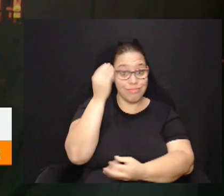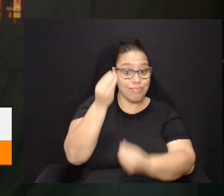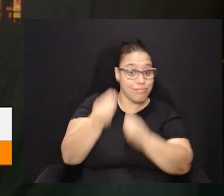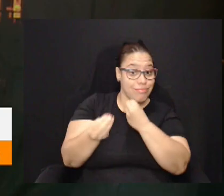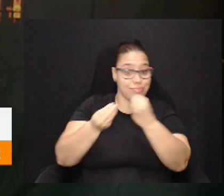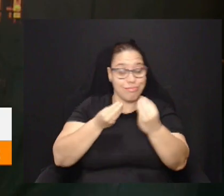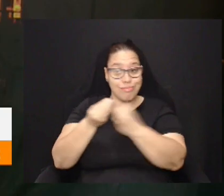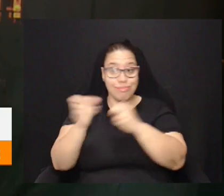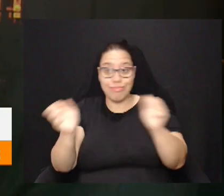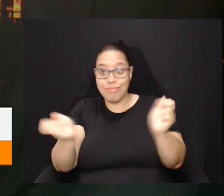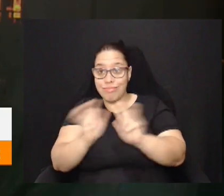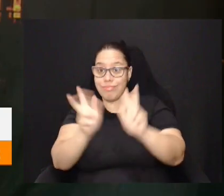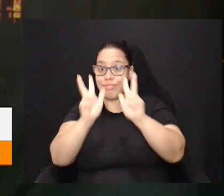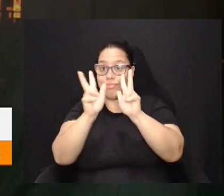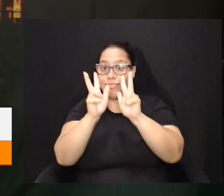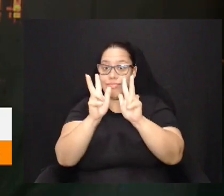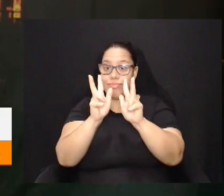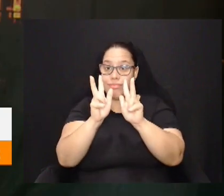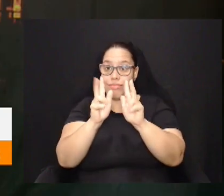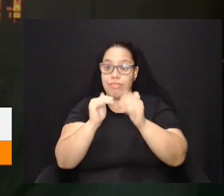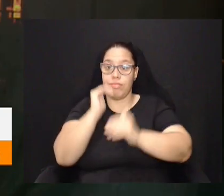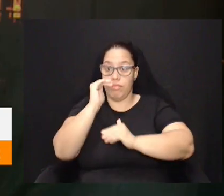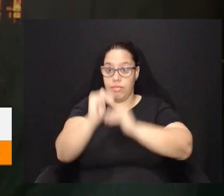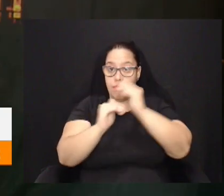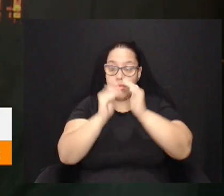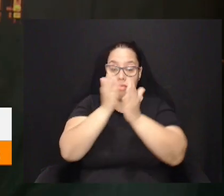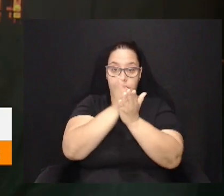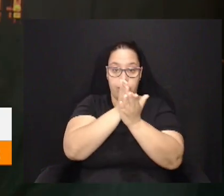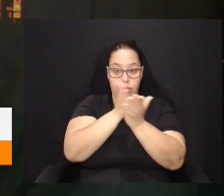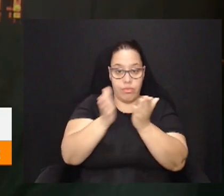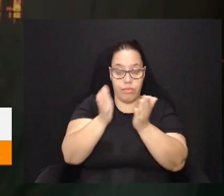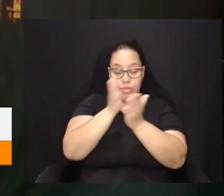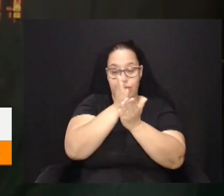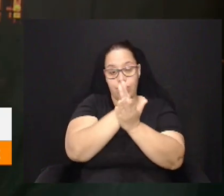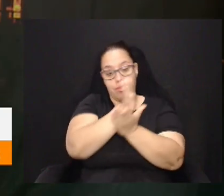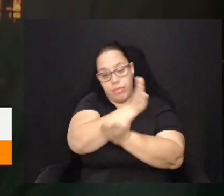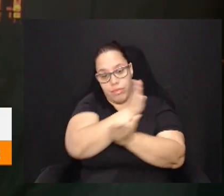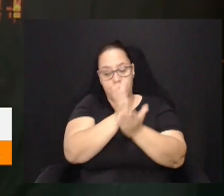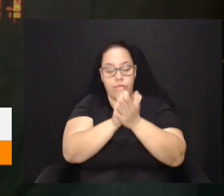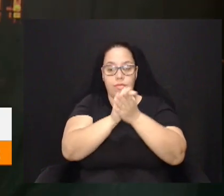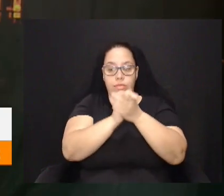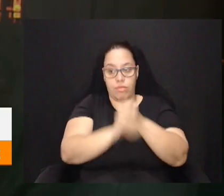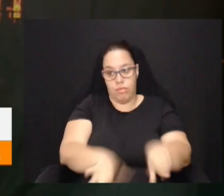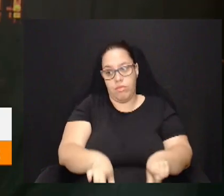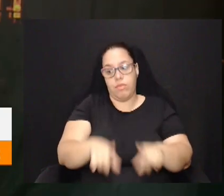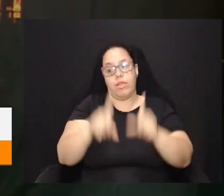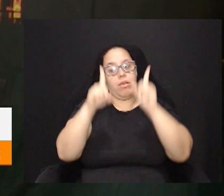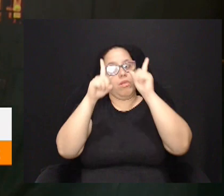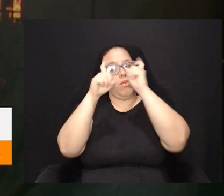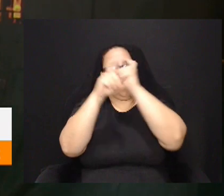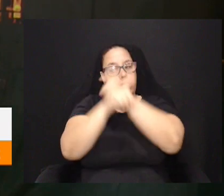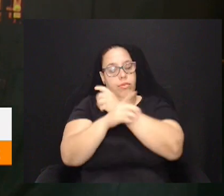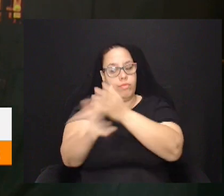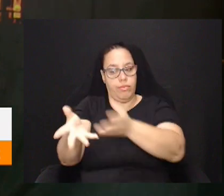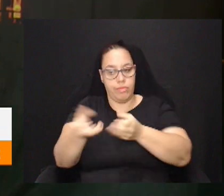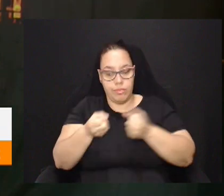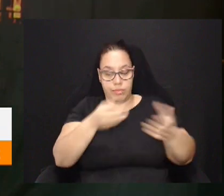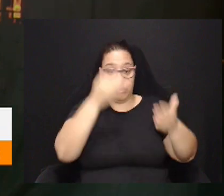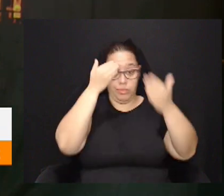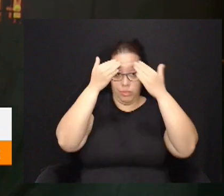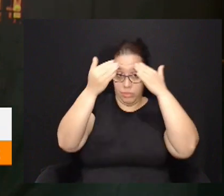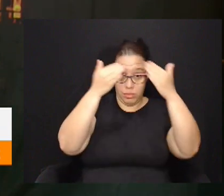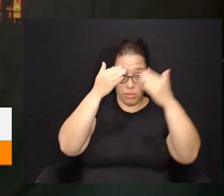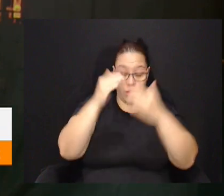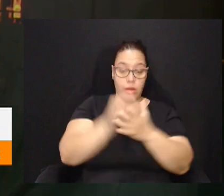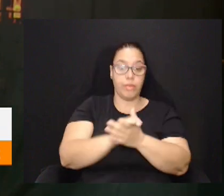sinais e o processo da separação, que é bem doloroso. Então, para isso, a gente recebe hoje o psicólogo, filósofo e